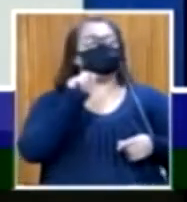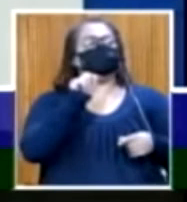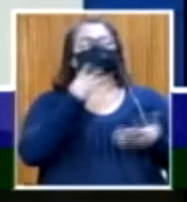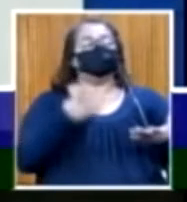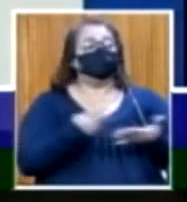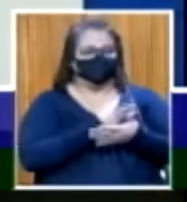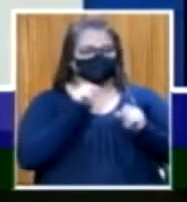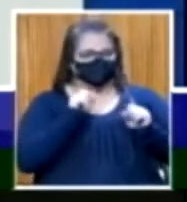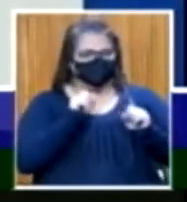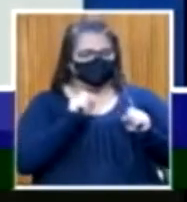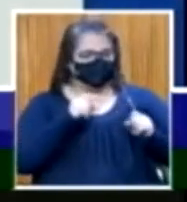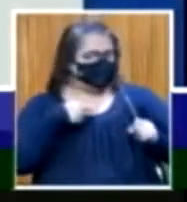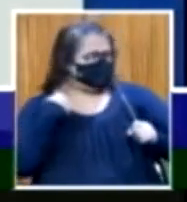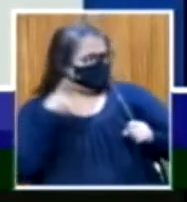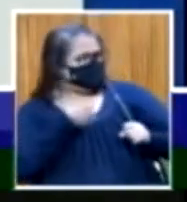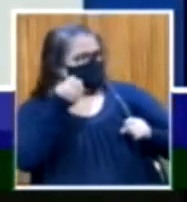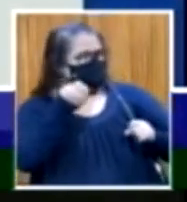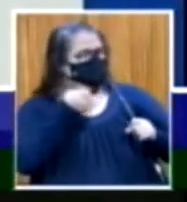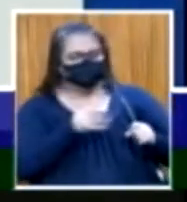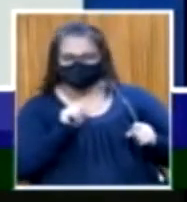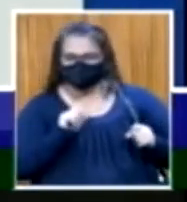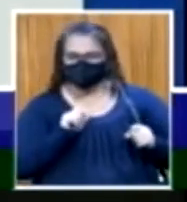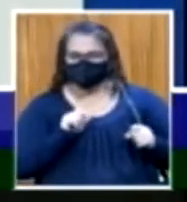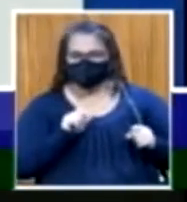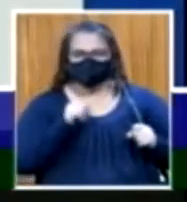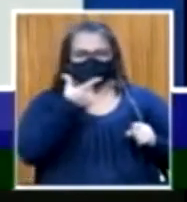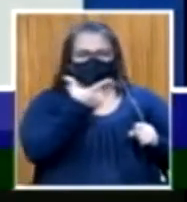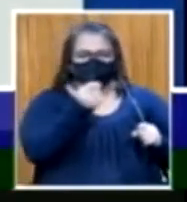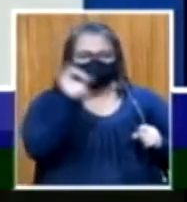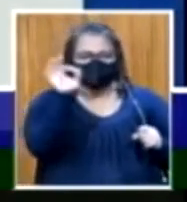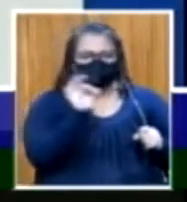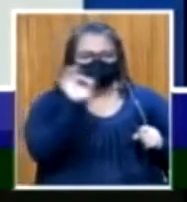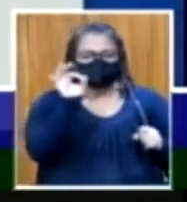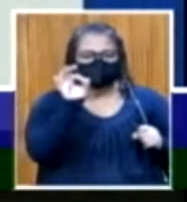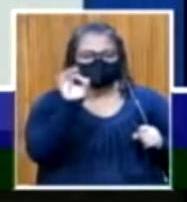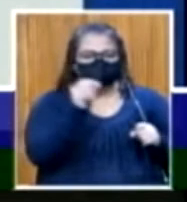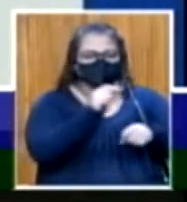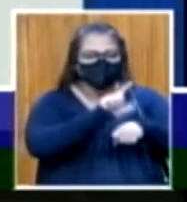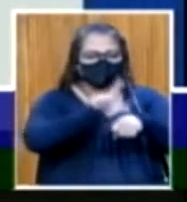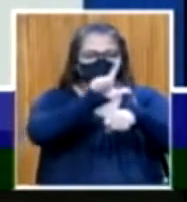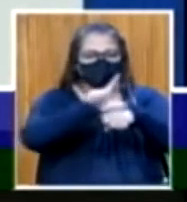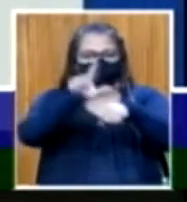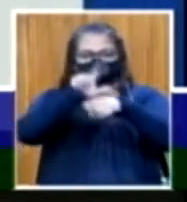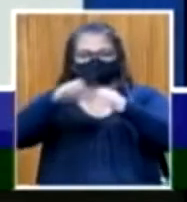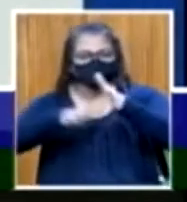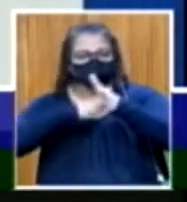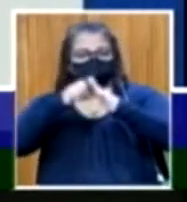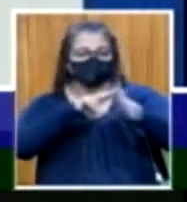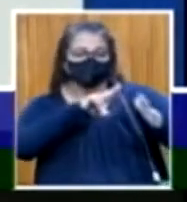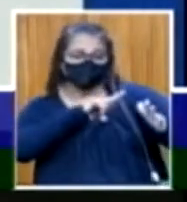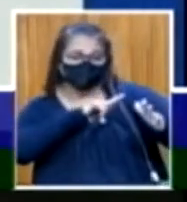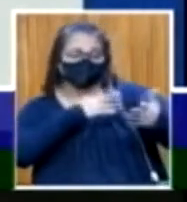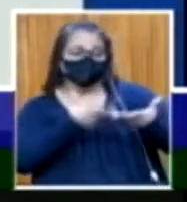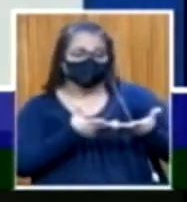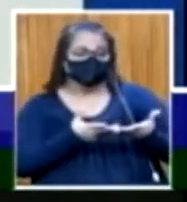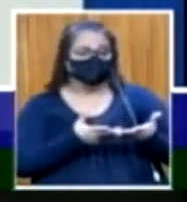vai acontecer? Nós estamos falando que será tributado em 20% a distribuição de lucro para esses investidores. Haverá